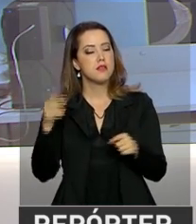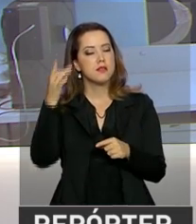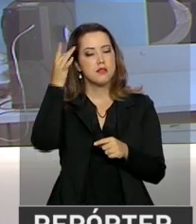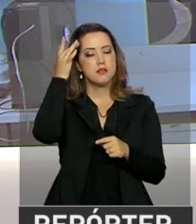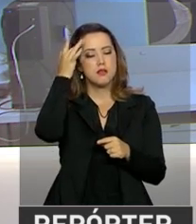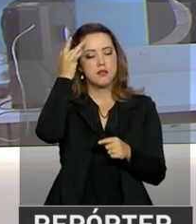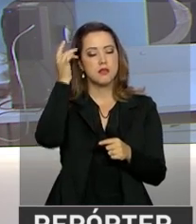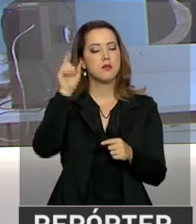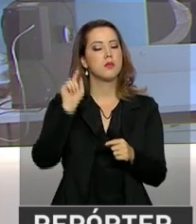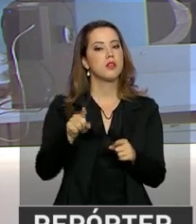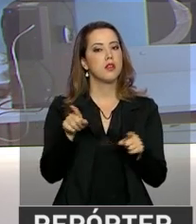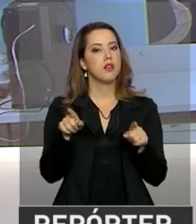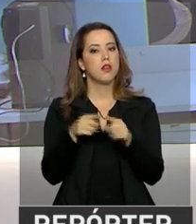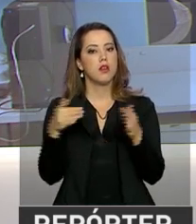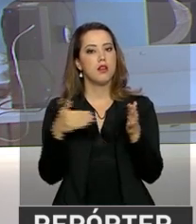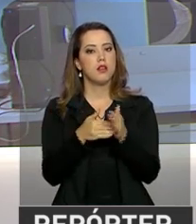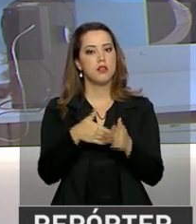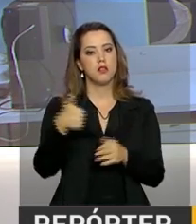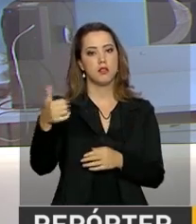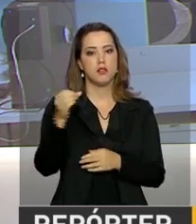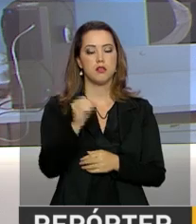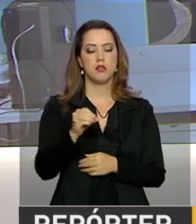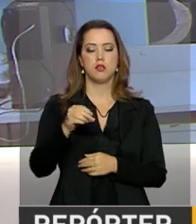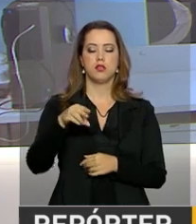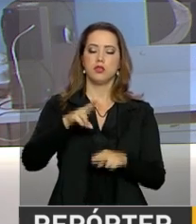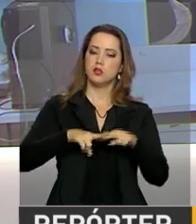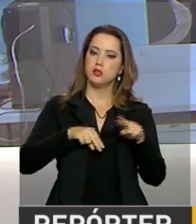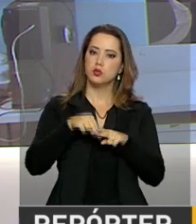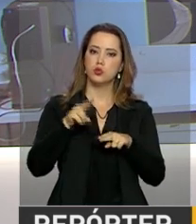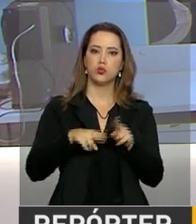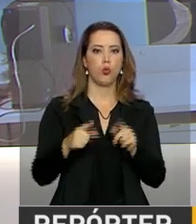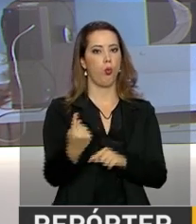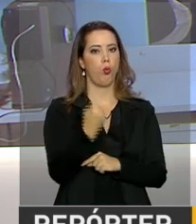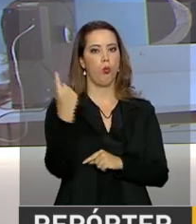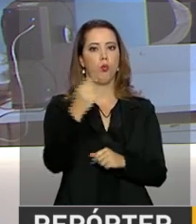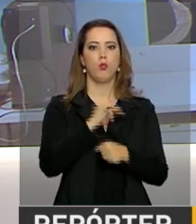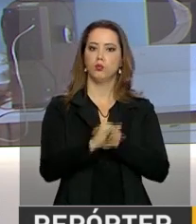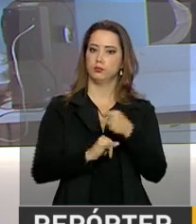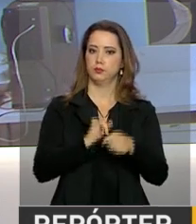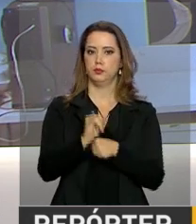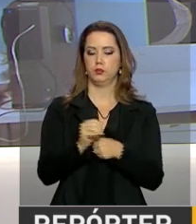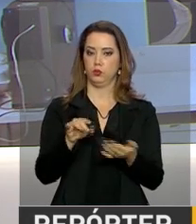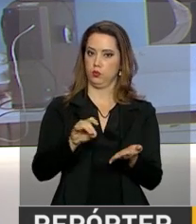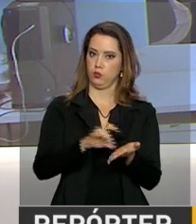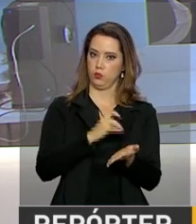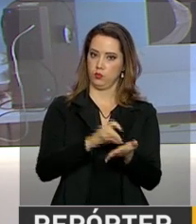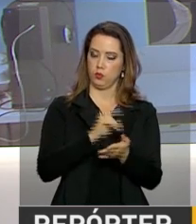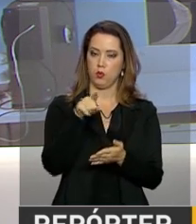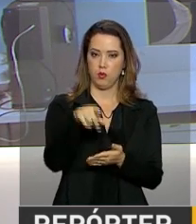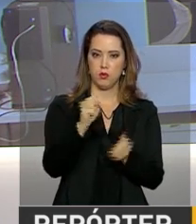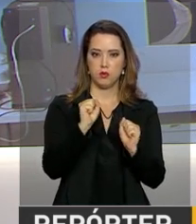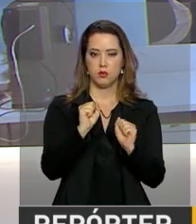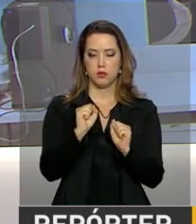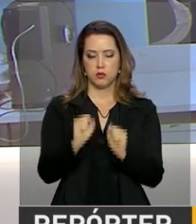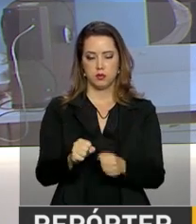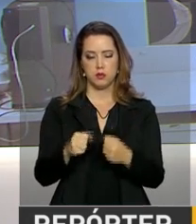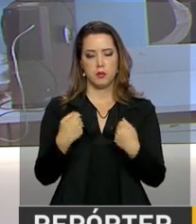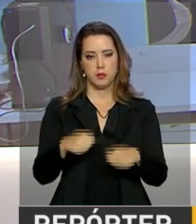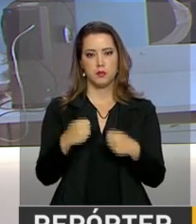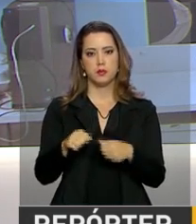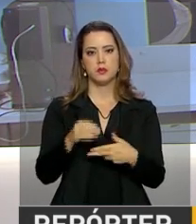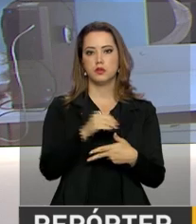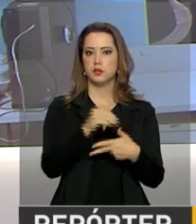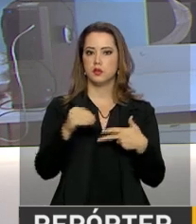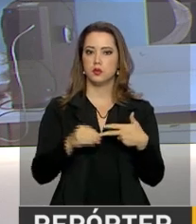ProUni terá uma única etapa de inscrições exclusivamente pela internet para participar o candidato deve ter feito o Enem de